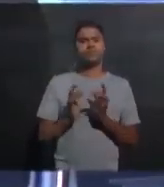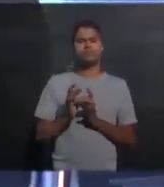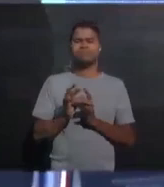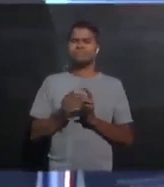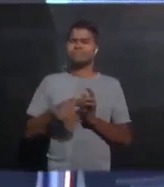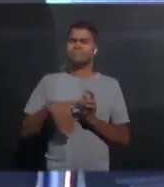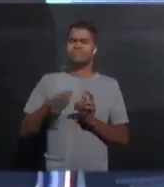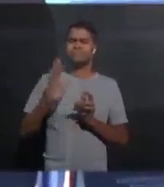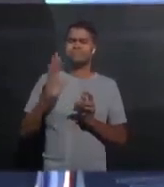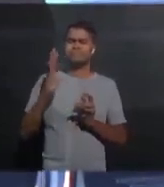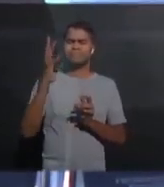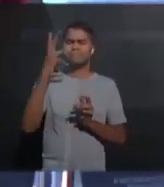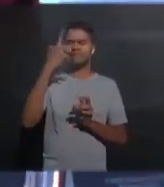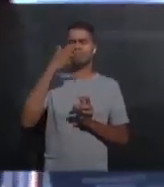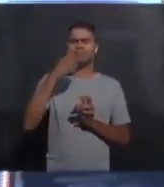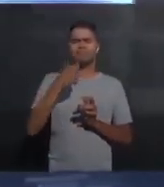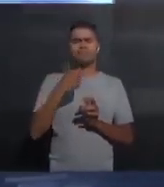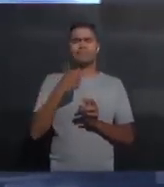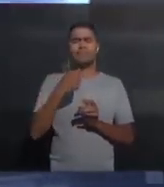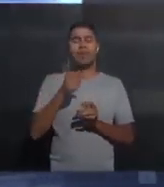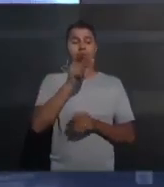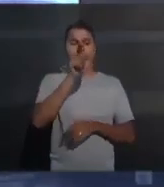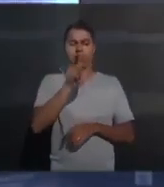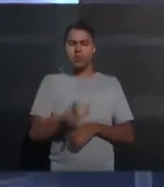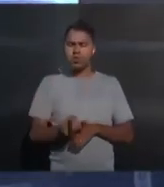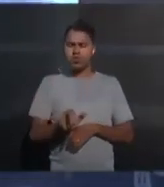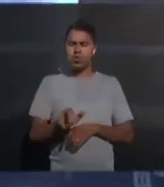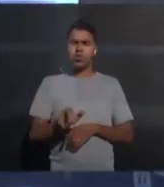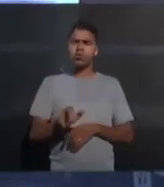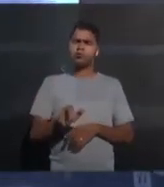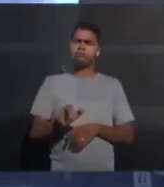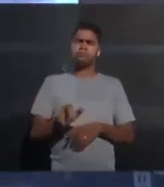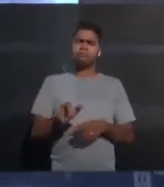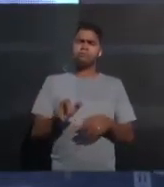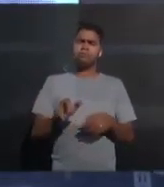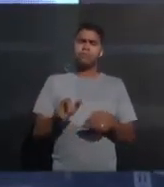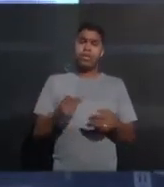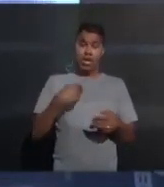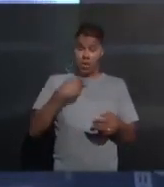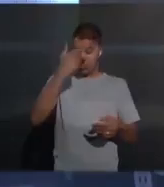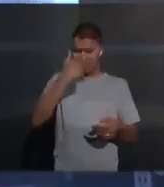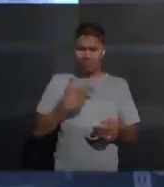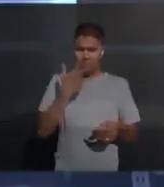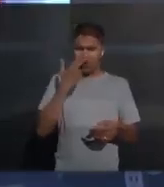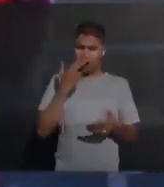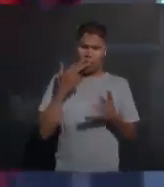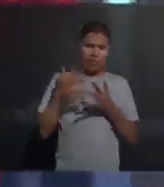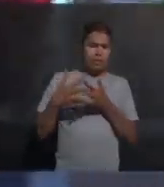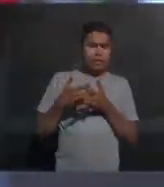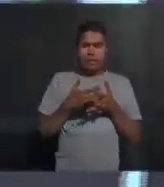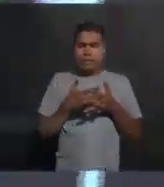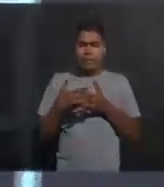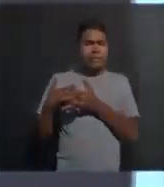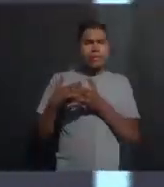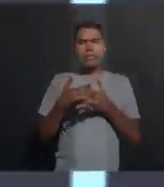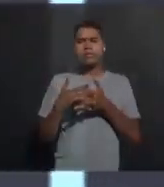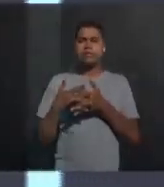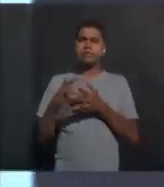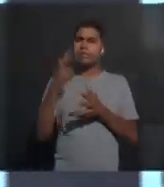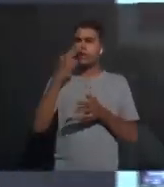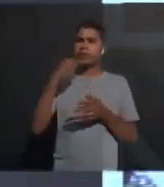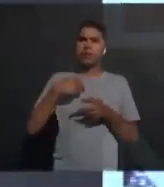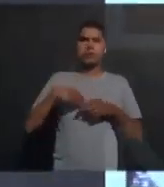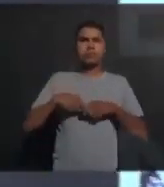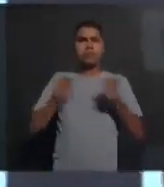mais linda que eu tenho na minha vida é uma pessoa completamente complexada me sentia incapaz eu consegui o amor eu conheci o amor de jesus